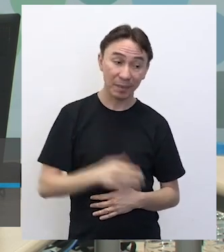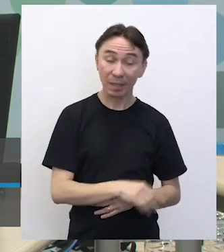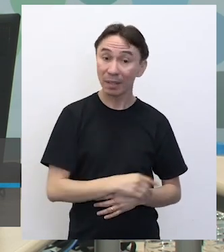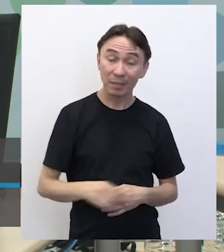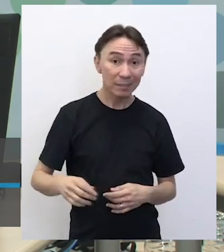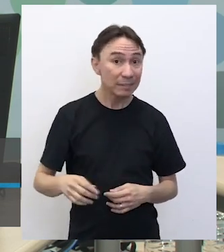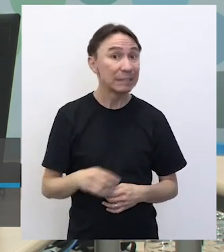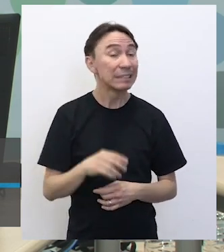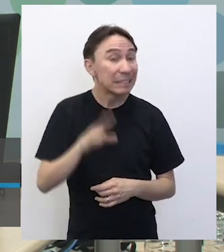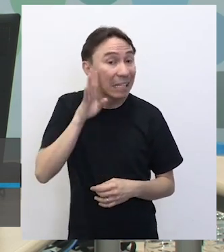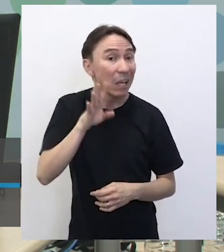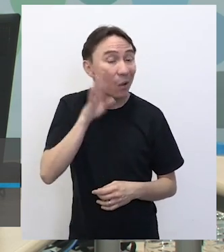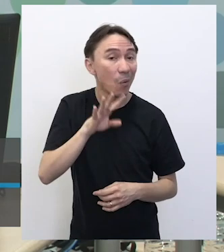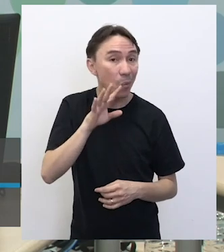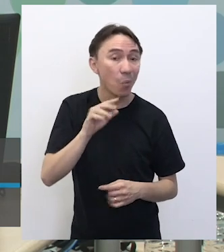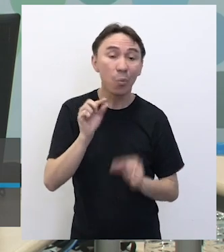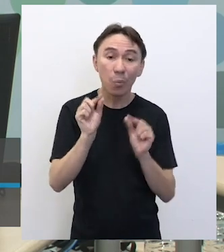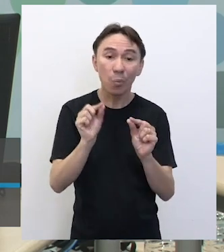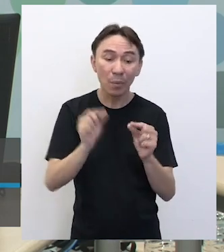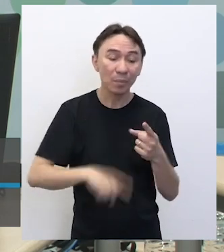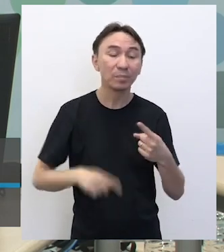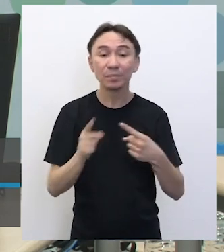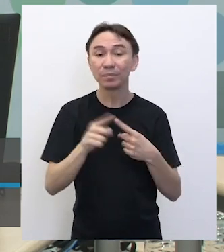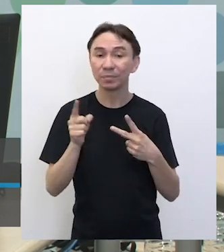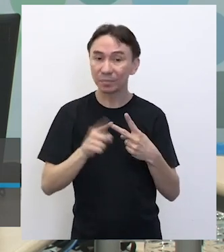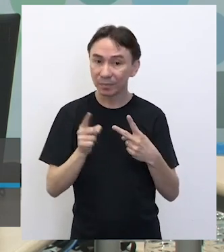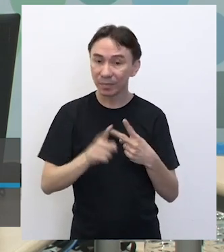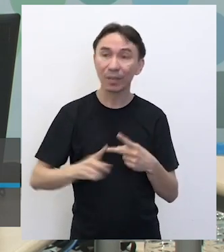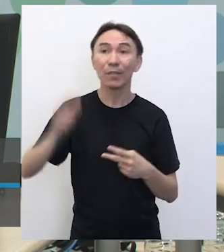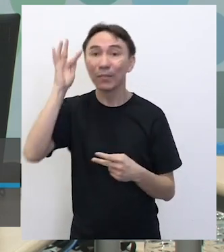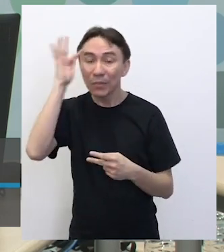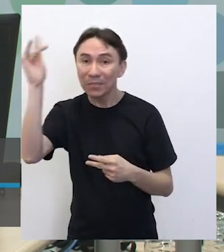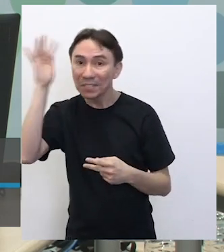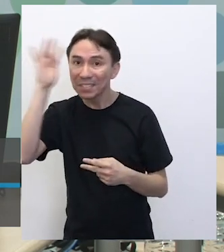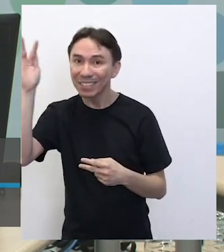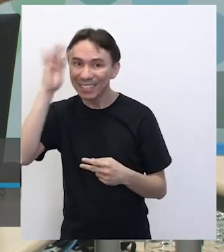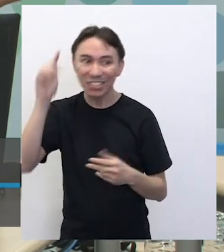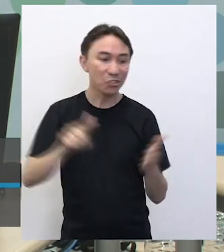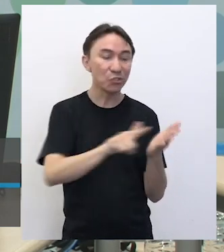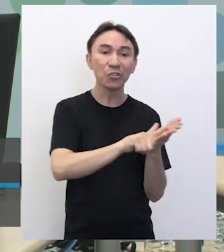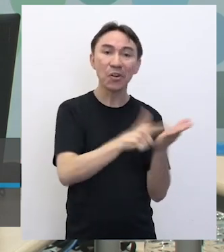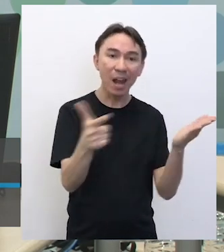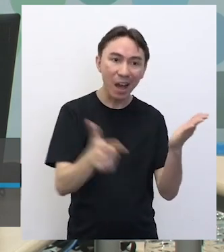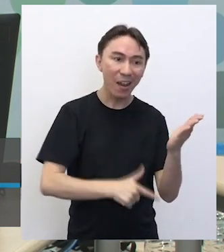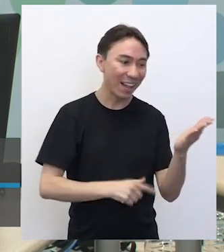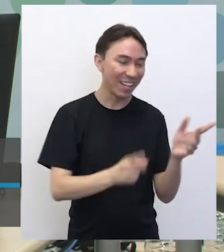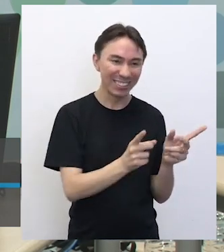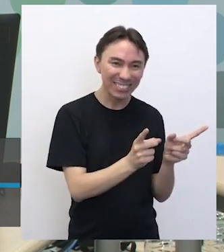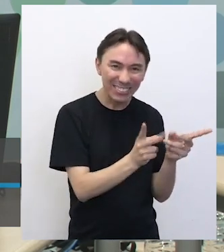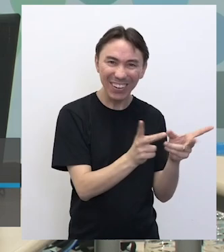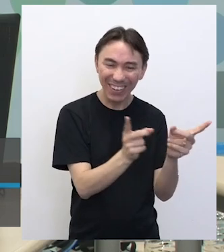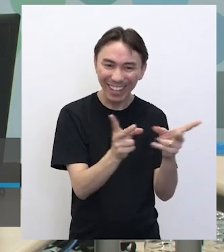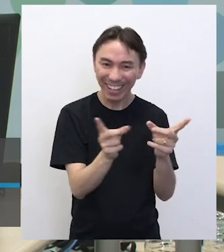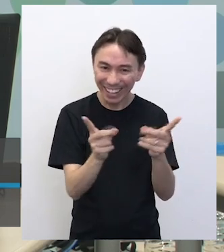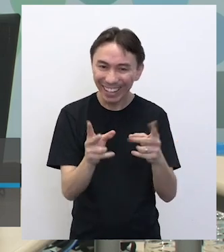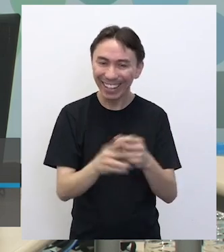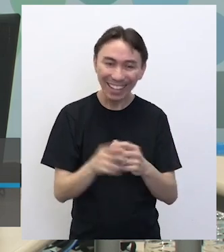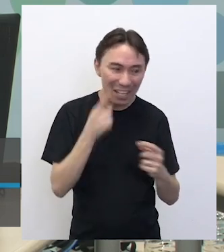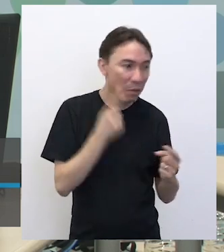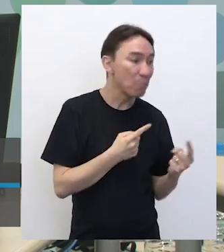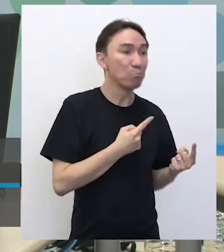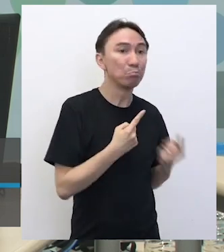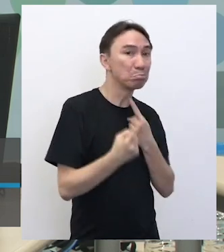bem legais. Né? Filosofia de banca de jornal, né? A famosa filosofia dos romancezinhos e das